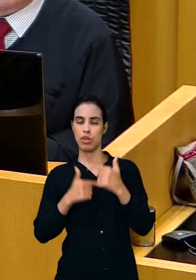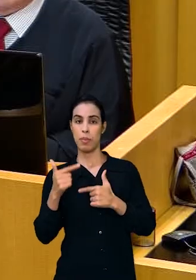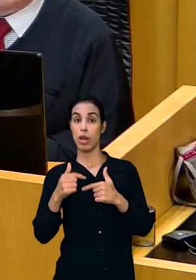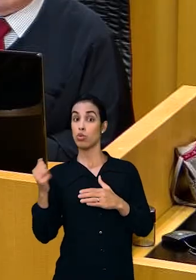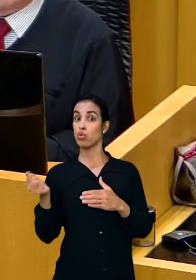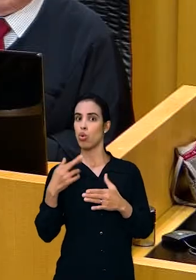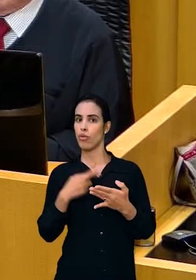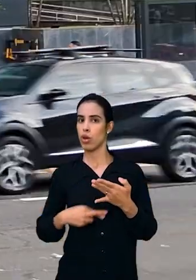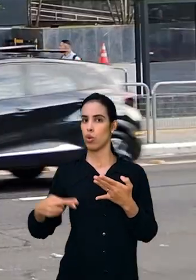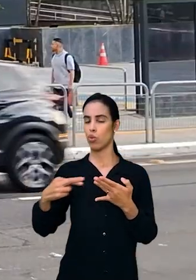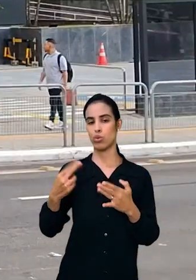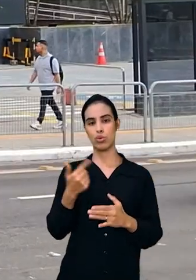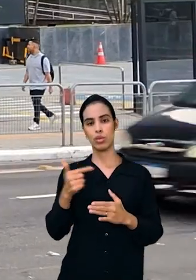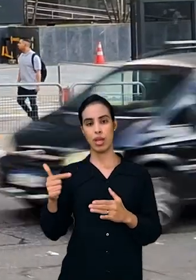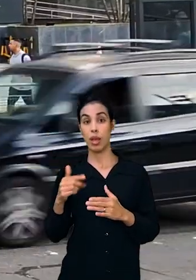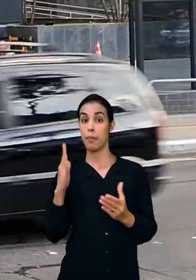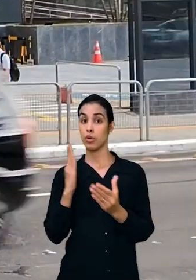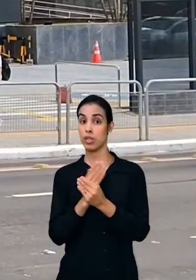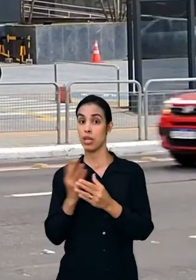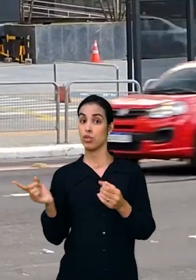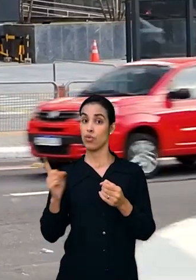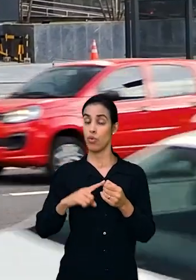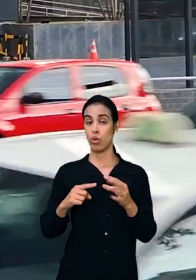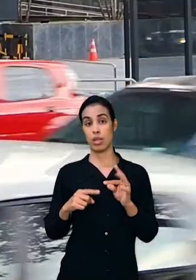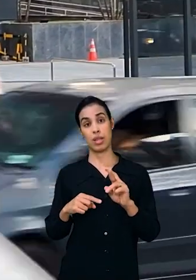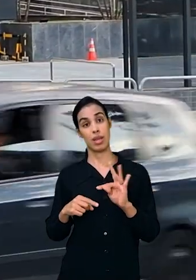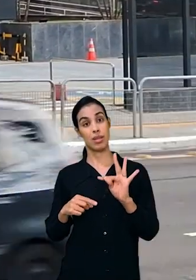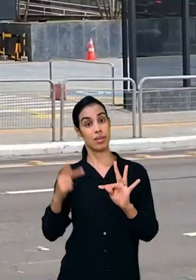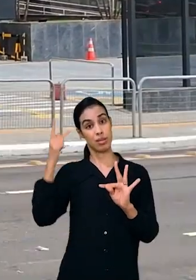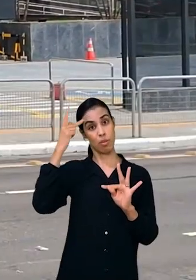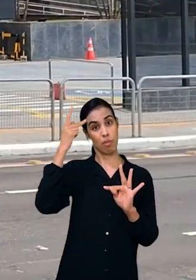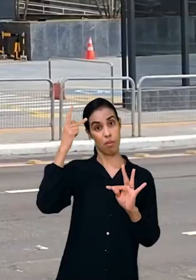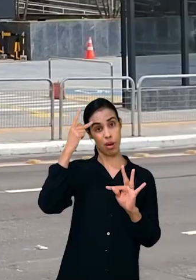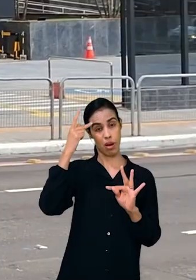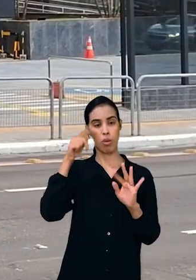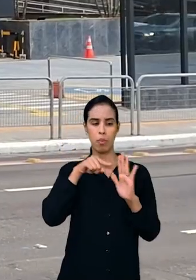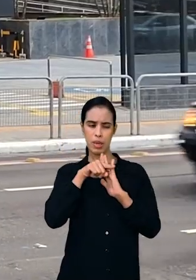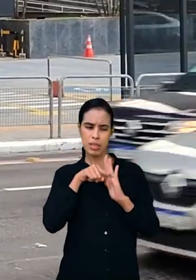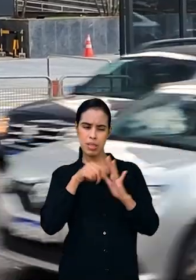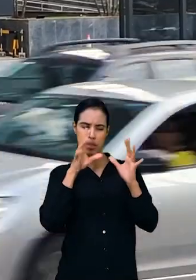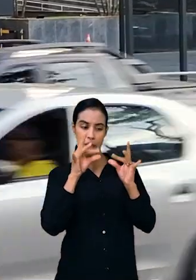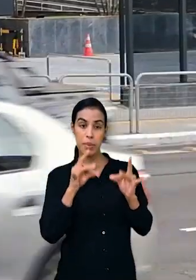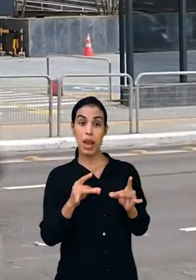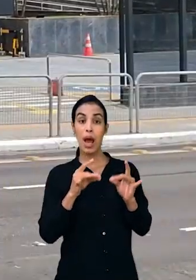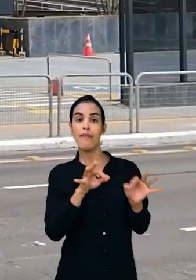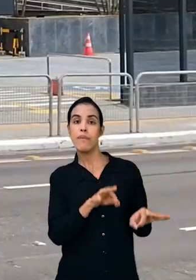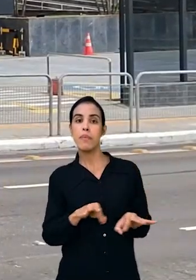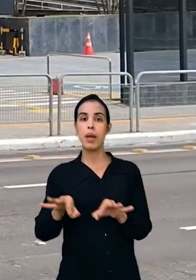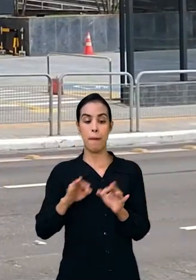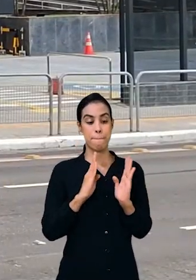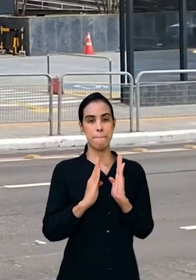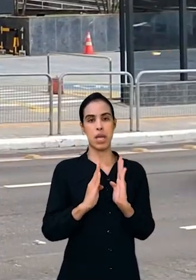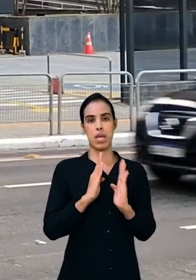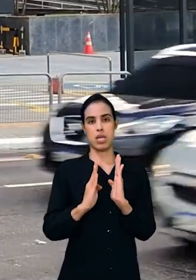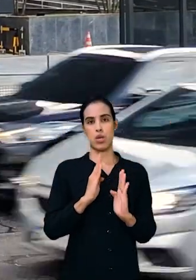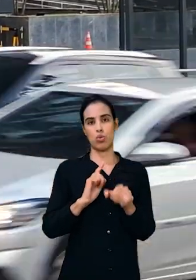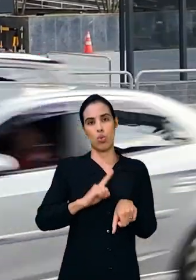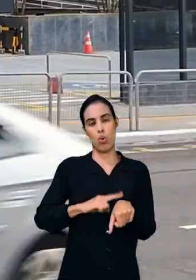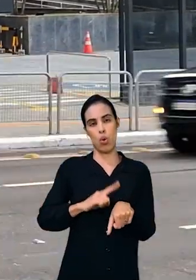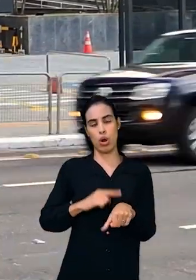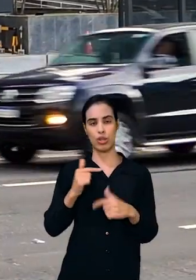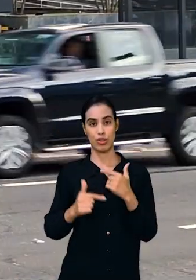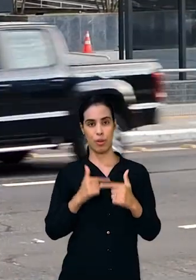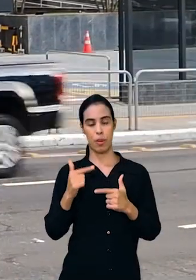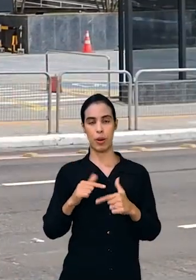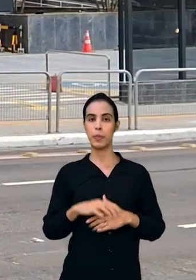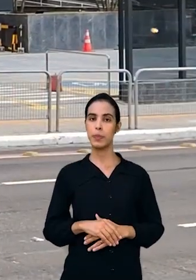cabe mais recurso. Agora, o processo deve retornar ao TRT em São Paulo para que se apure qual era a frequência e o